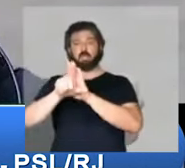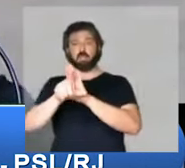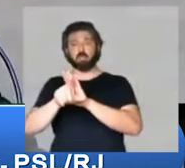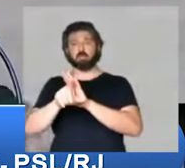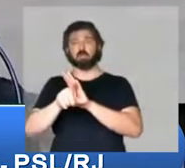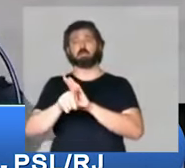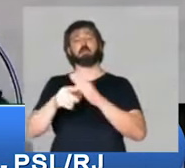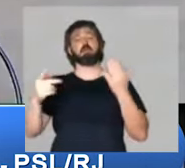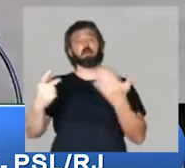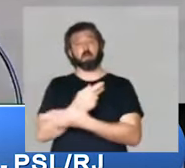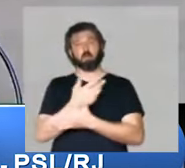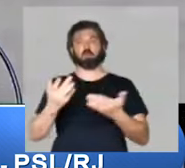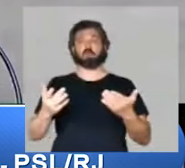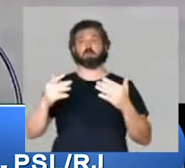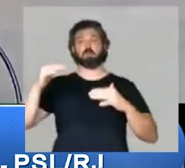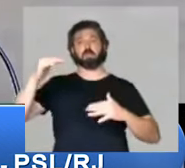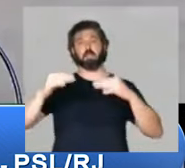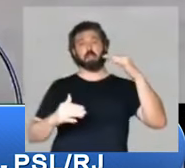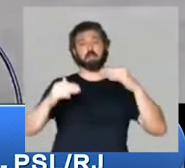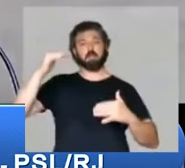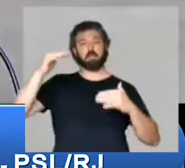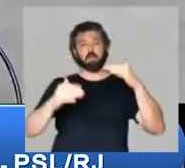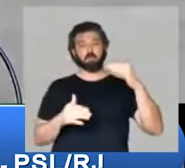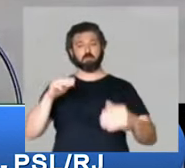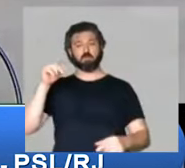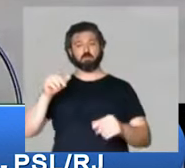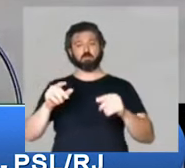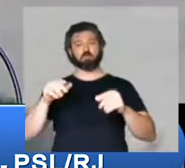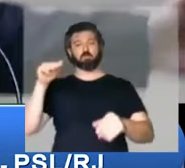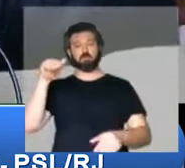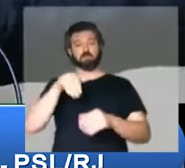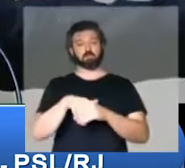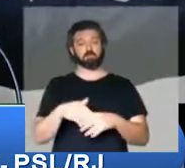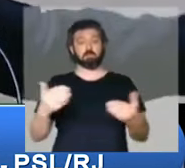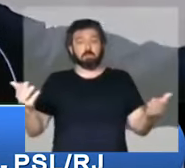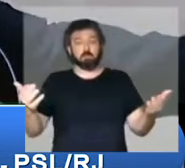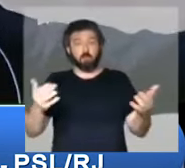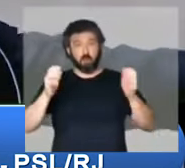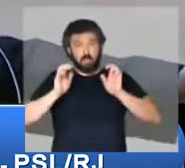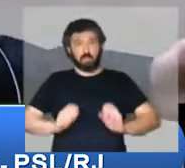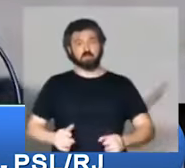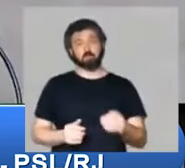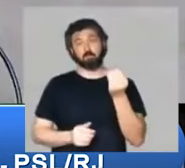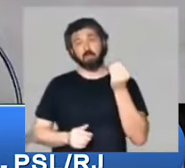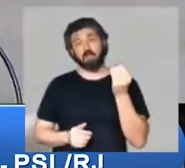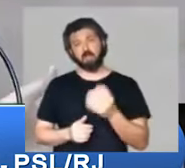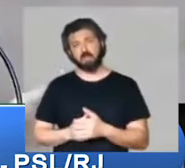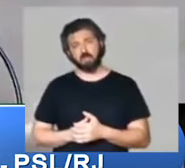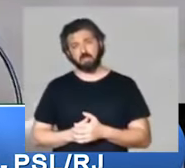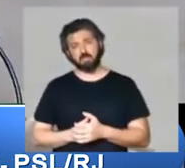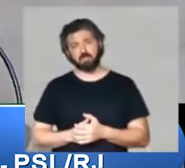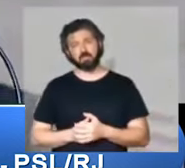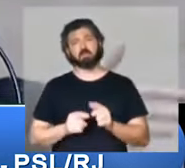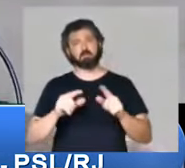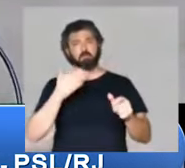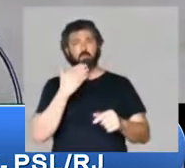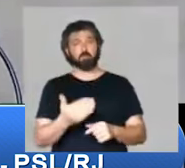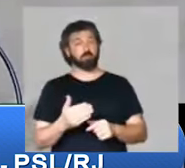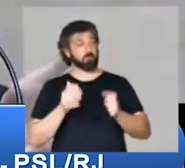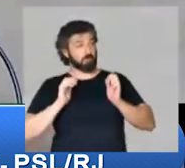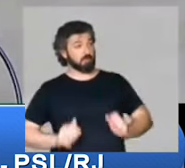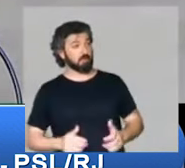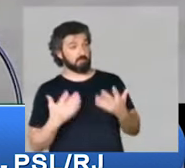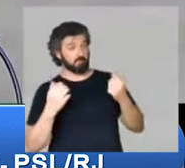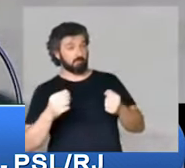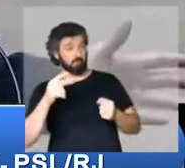eleitoral e causou desequilíbrio na disputa. Honestidade para quê, né? Mas vamos pedir